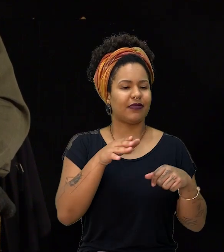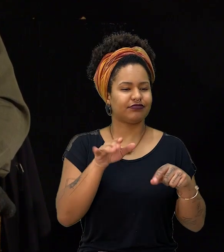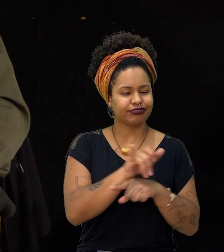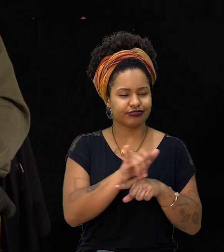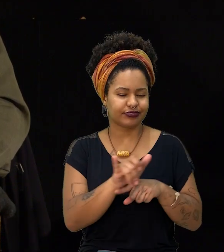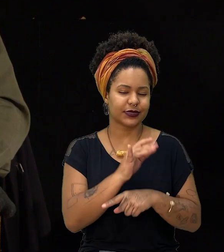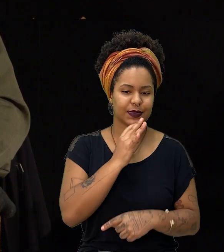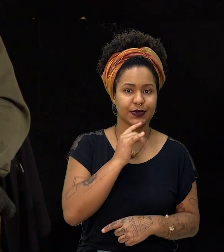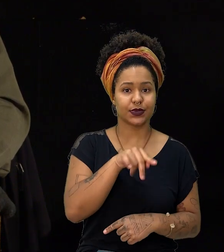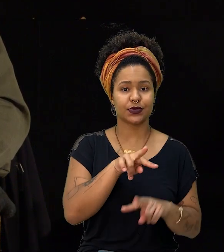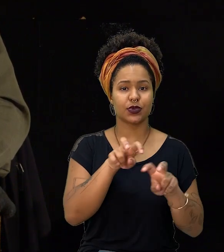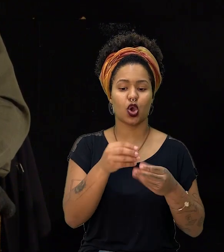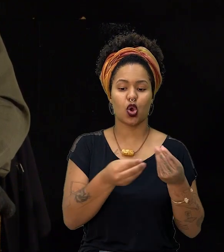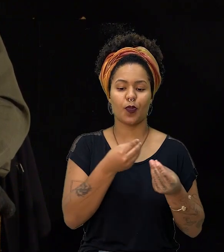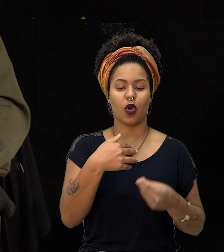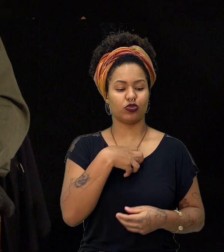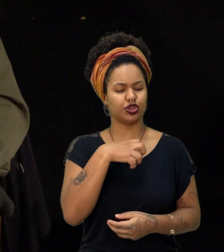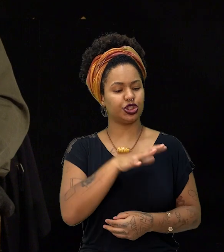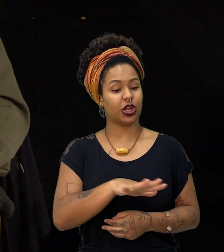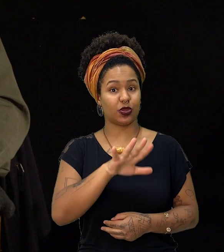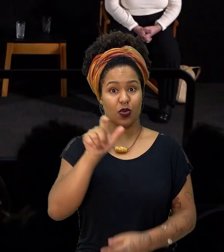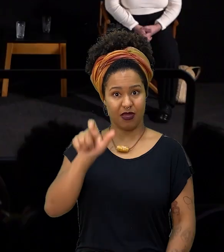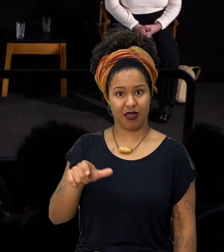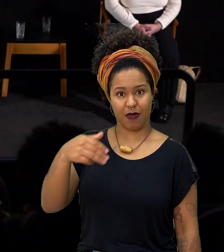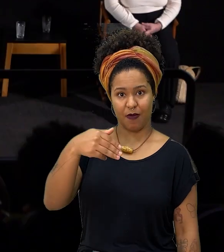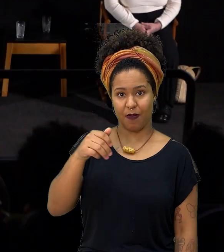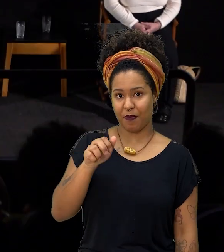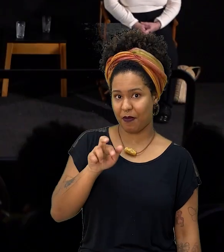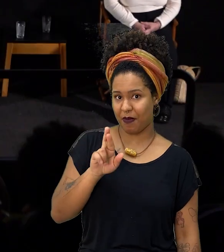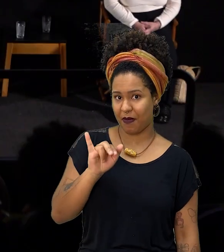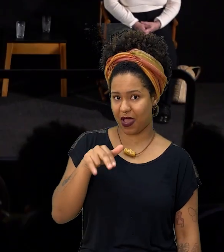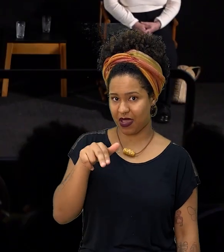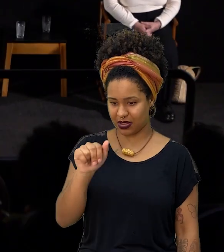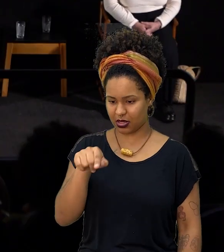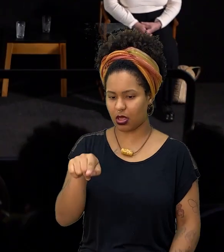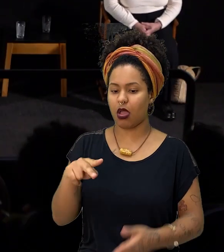a forma como a Marina acabou sendo